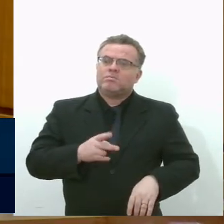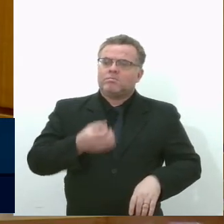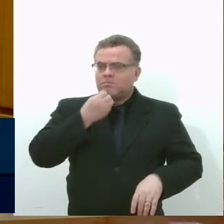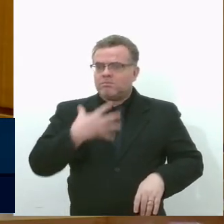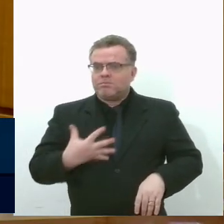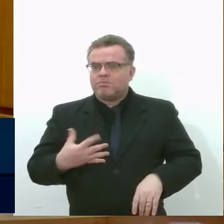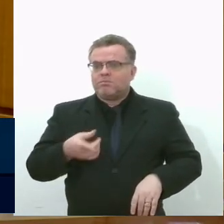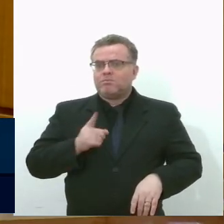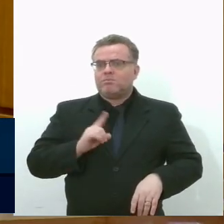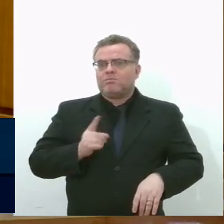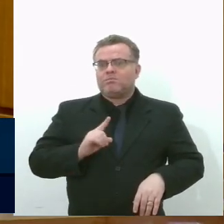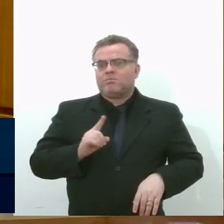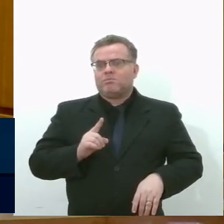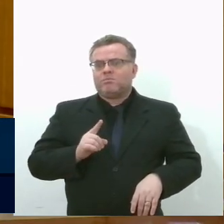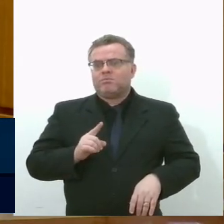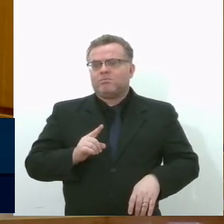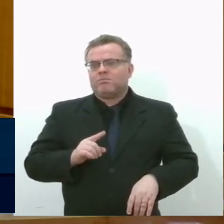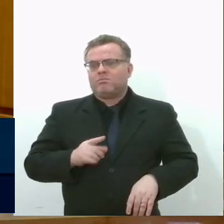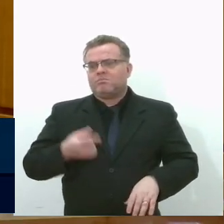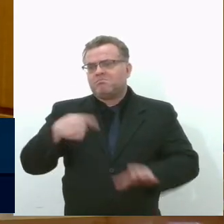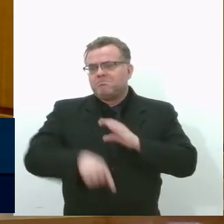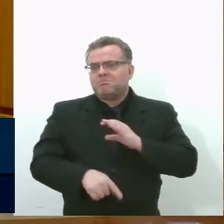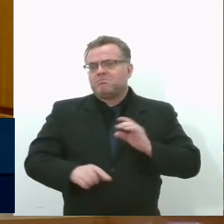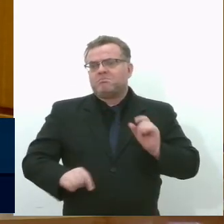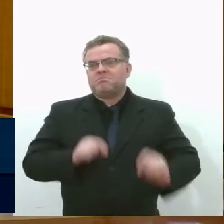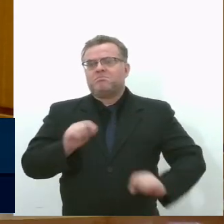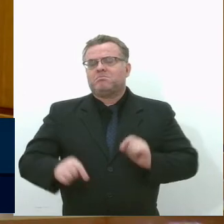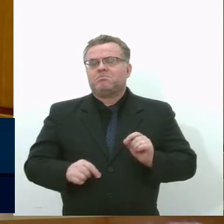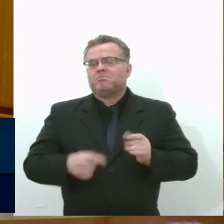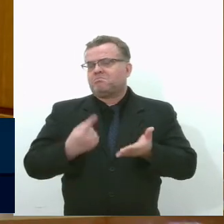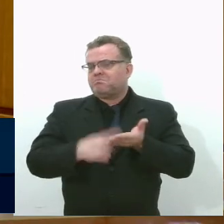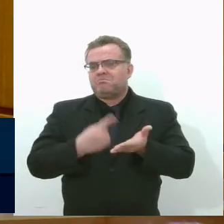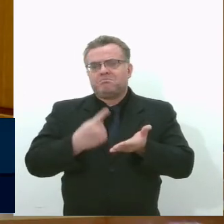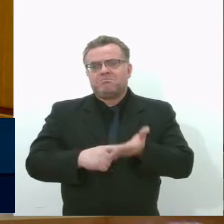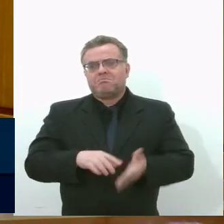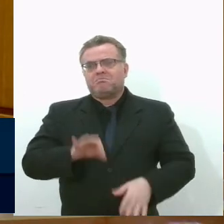se estenda esse prazo, que é